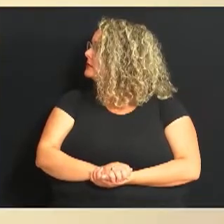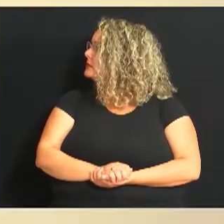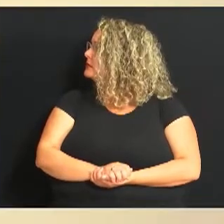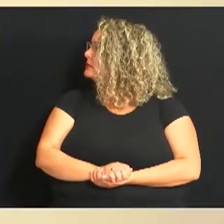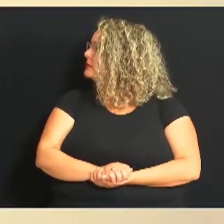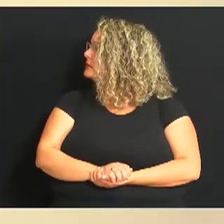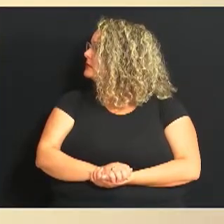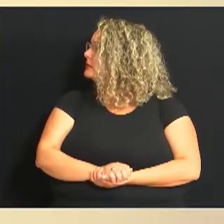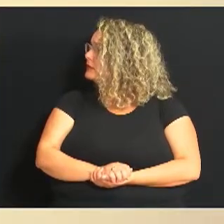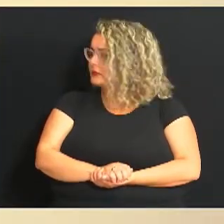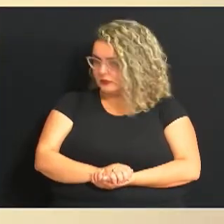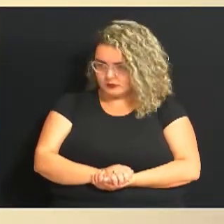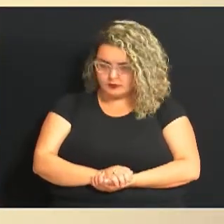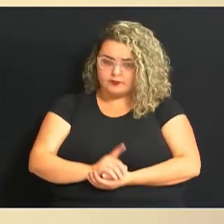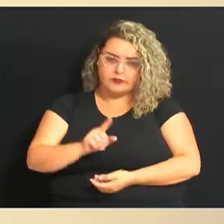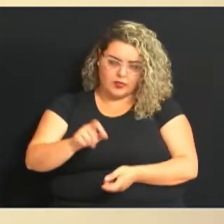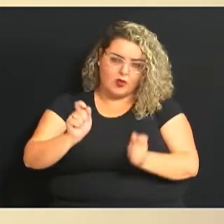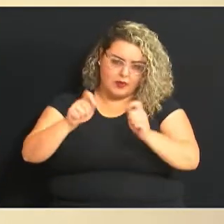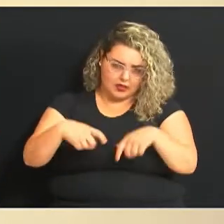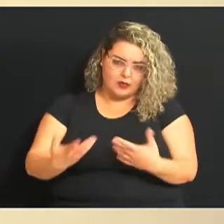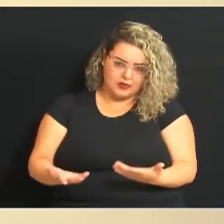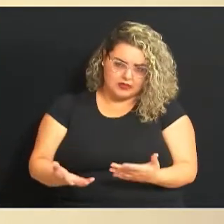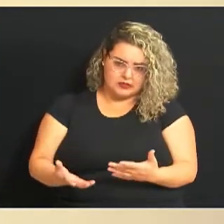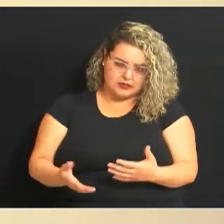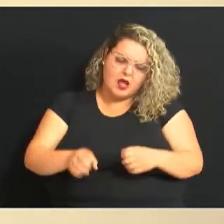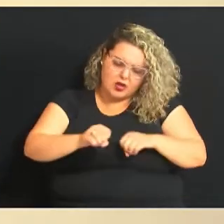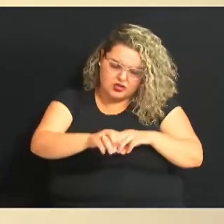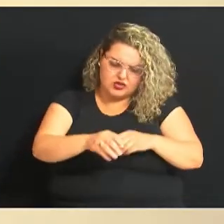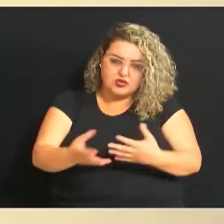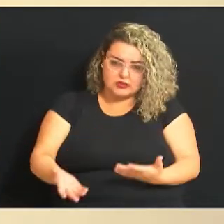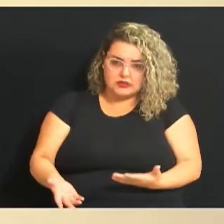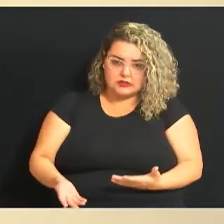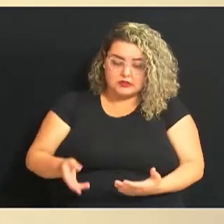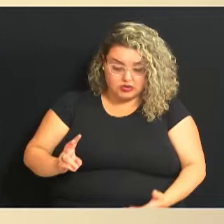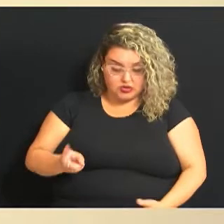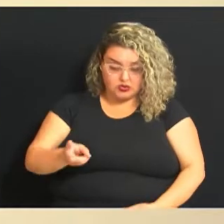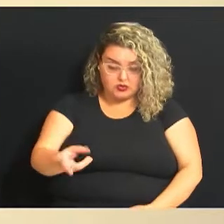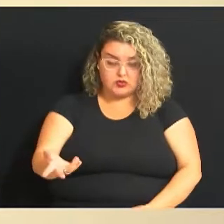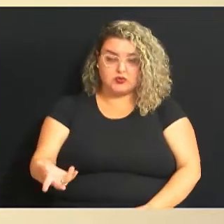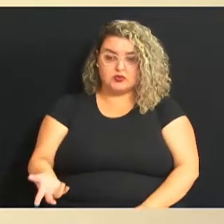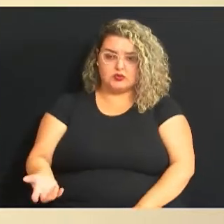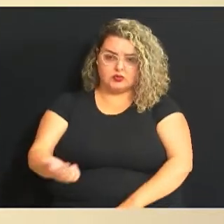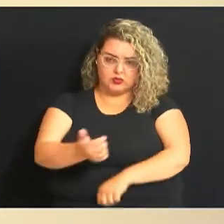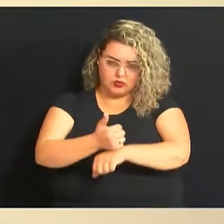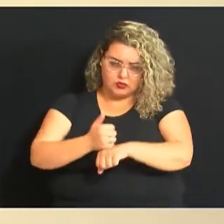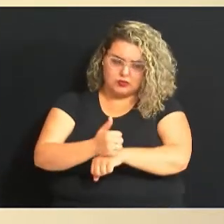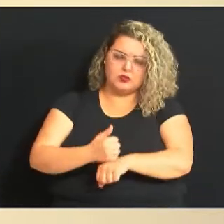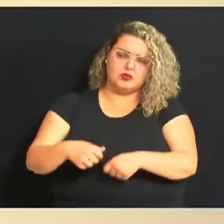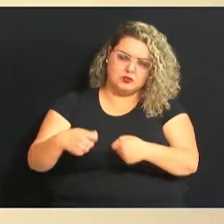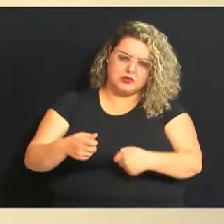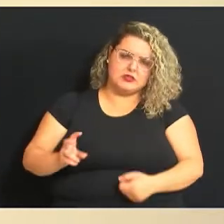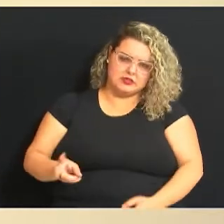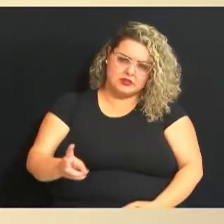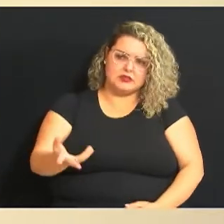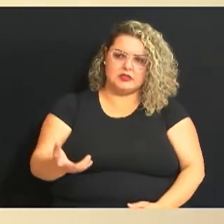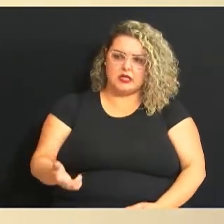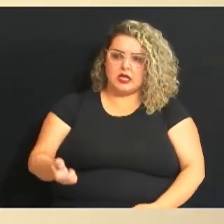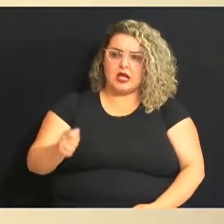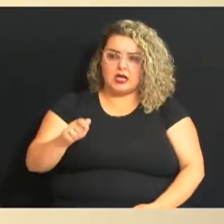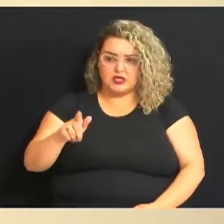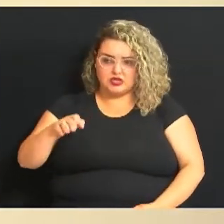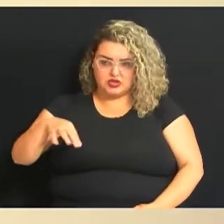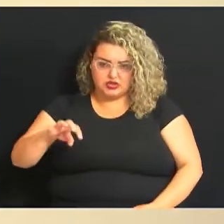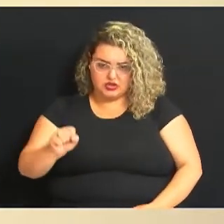É uma capacitação constante dos profissionais de educação, agentes de saúde e